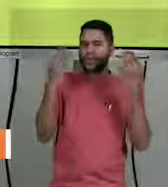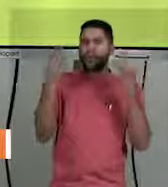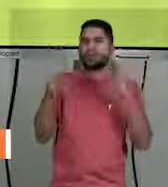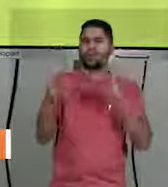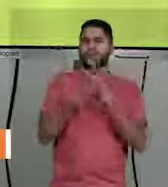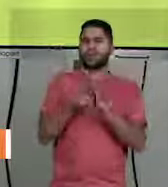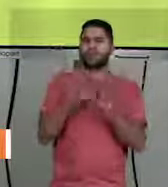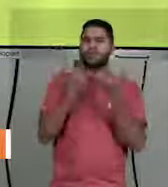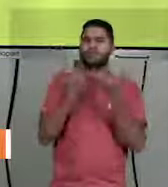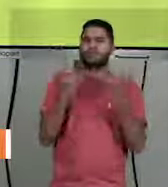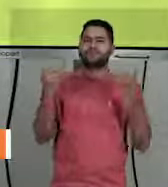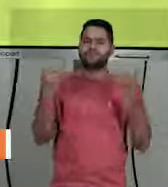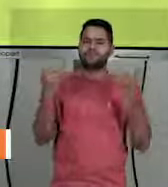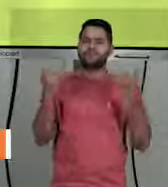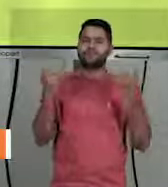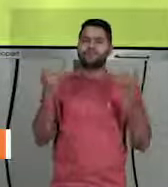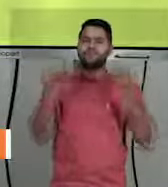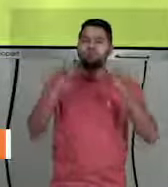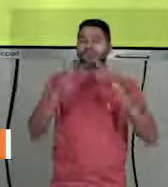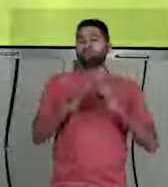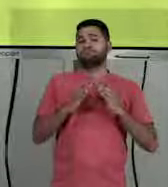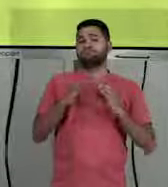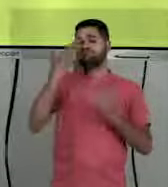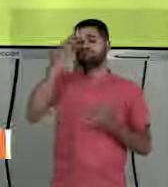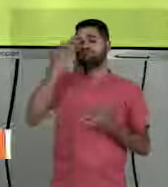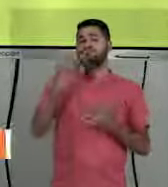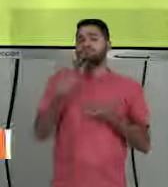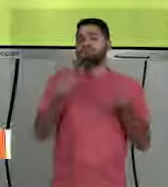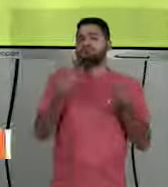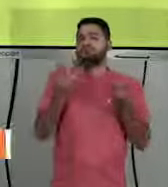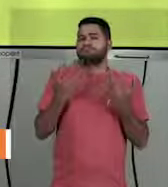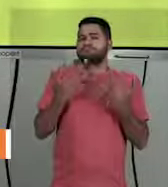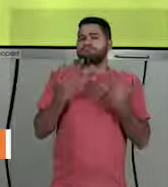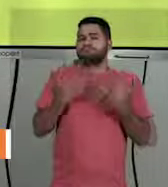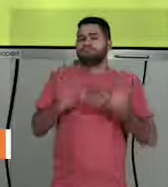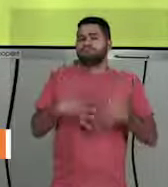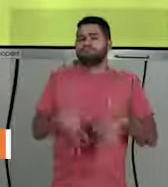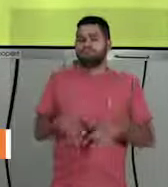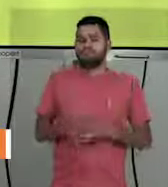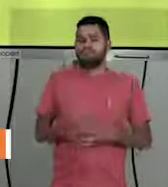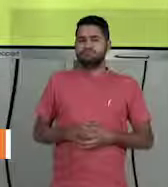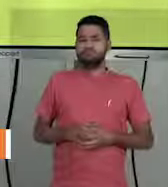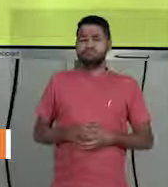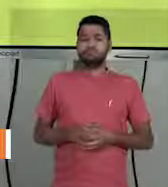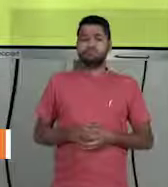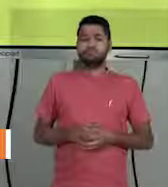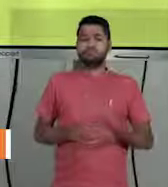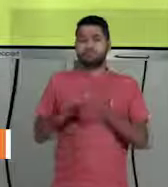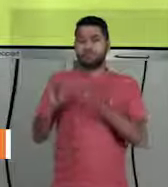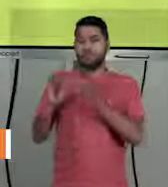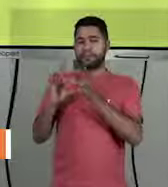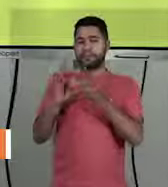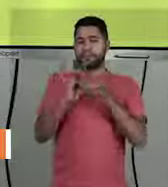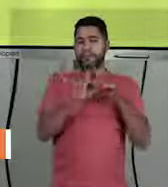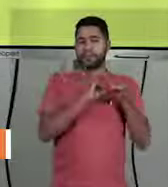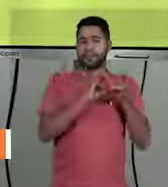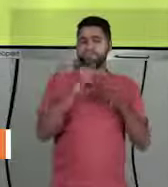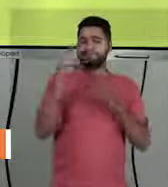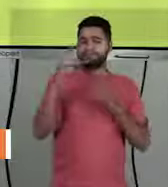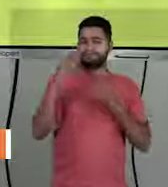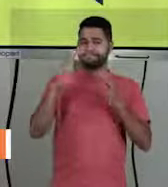circuitos elétricos residenciais. Entender como que funciona um circuito elétrico dentro da